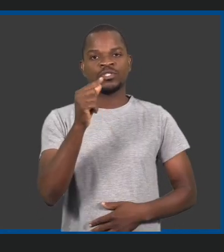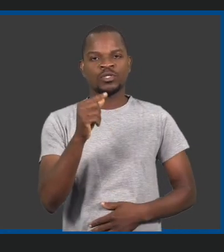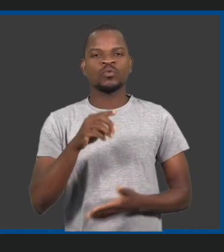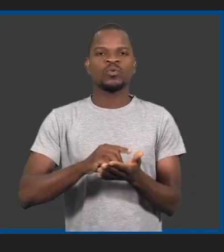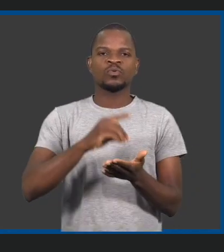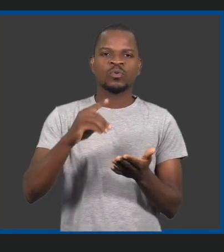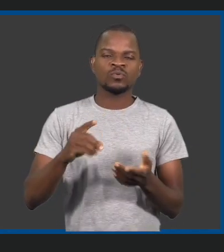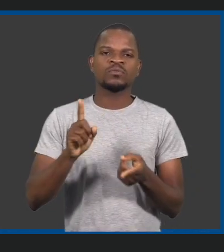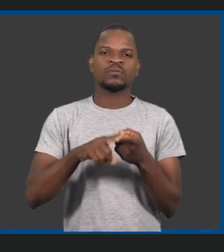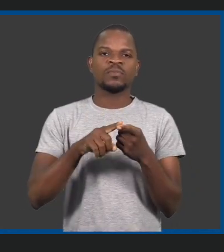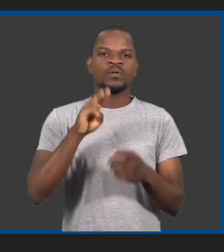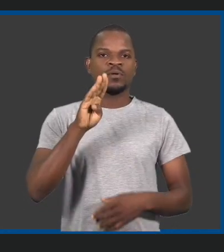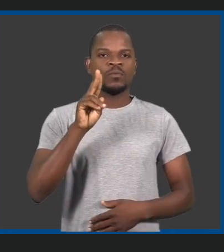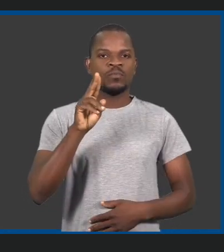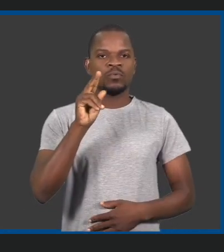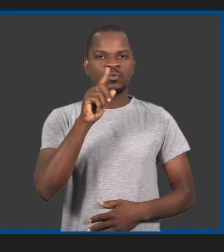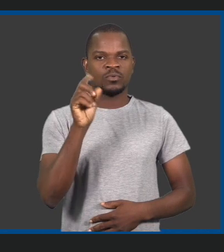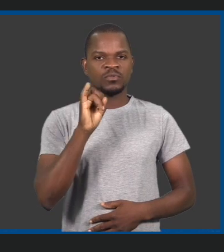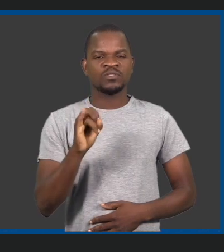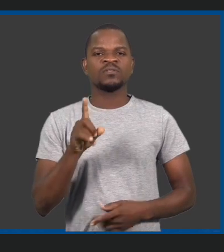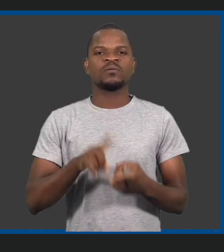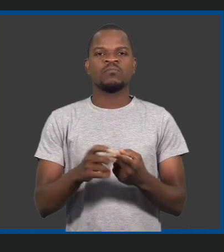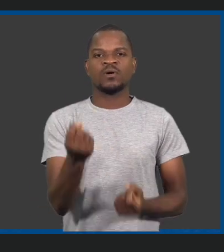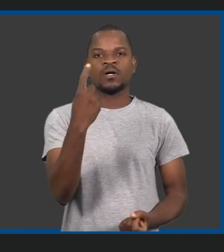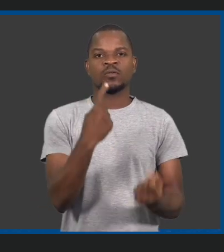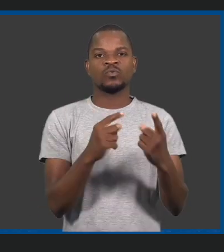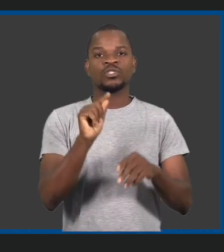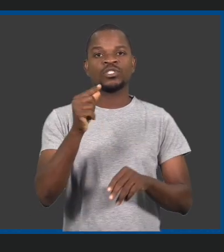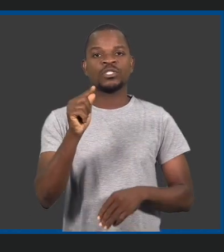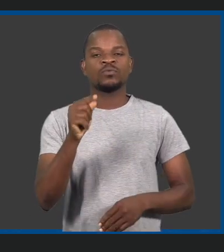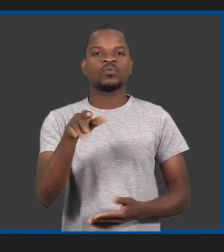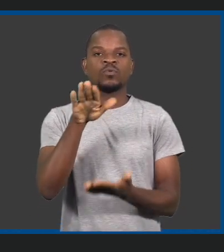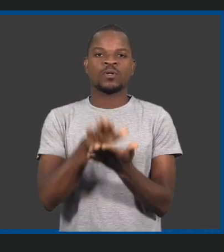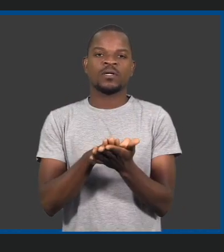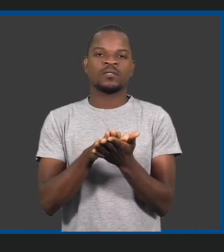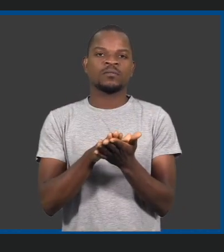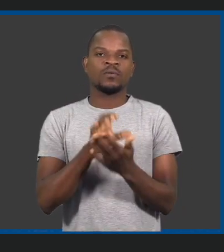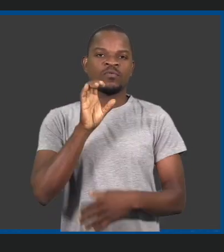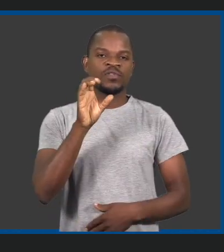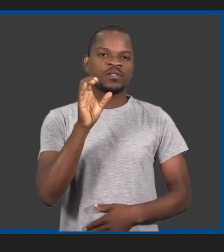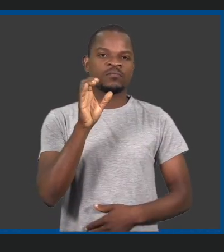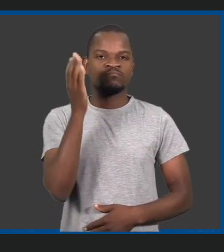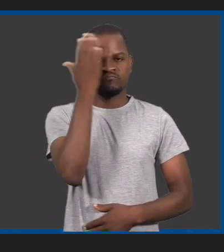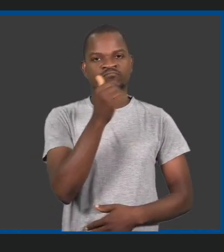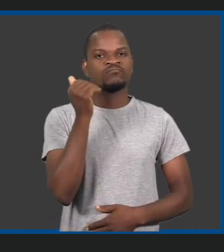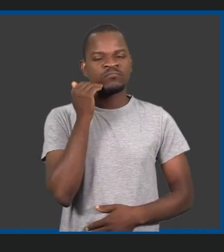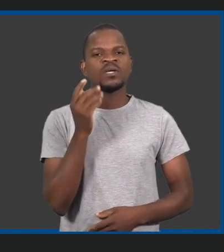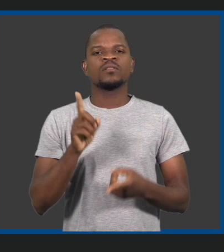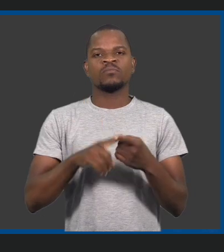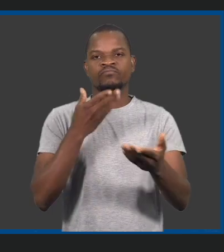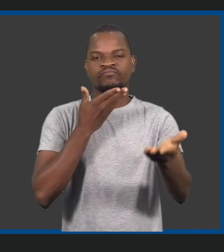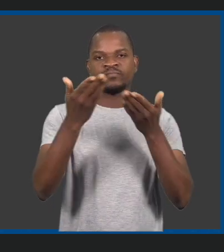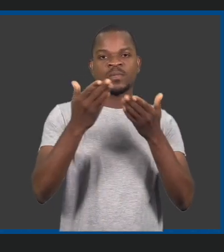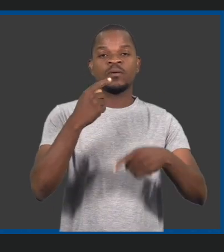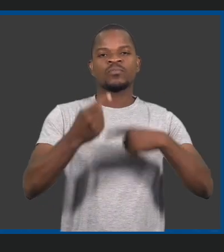concretamente na cidade da Beira. Também falo do distrito de Donte, Buse e algumas partes também da província